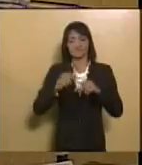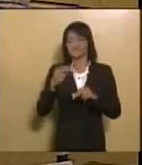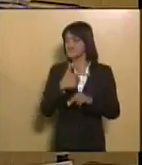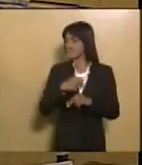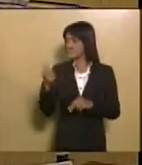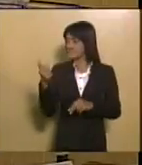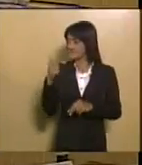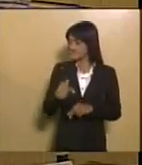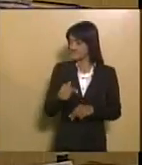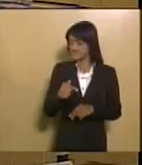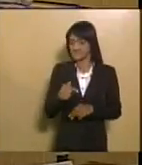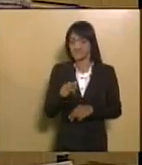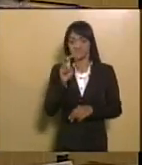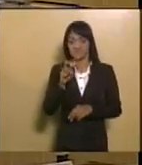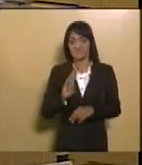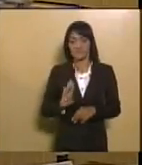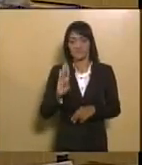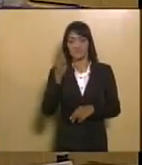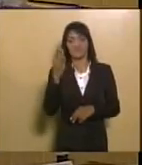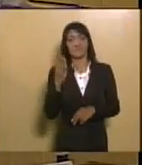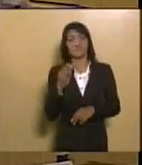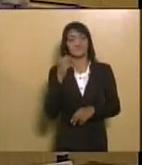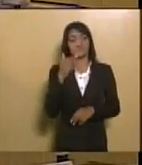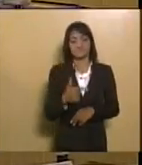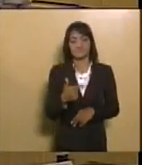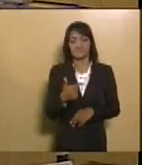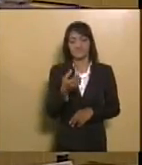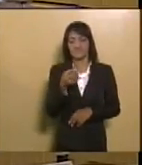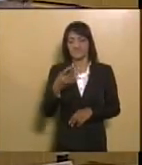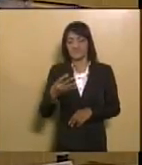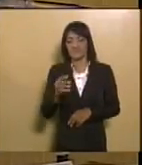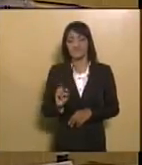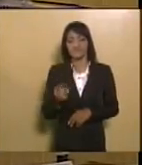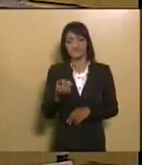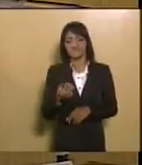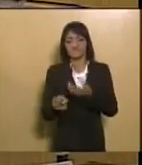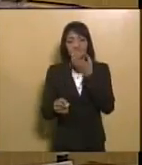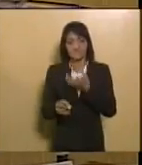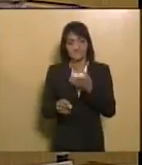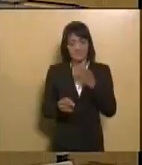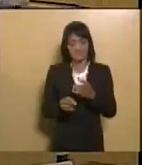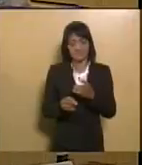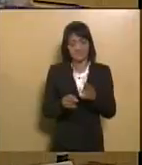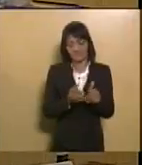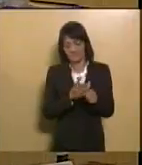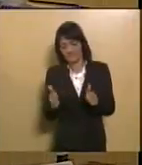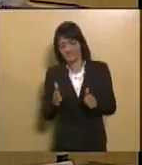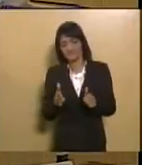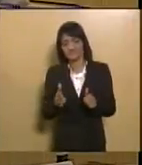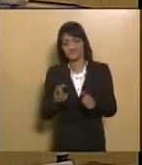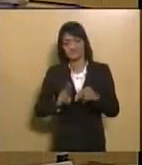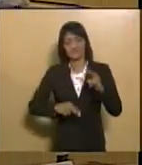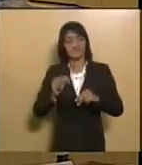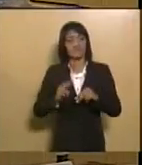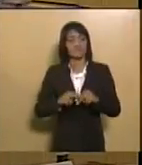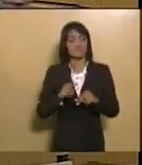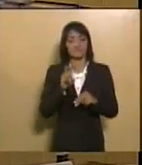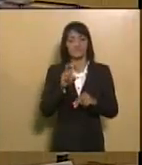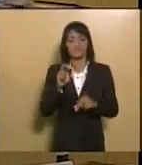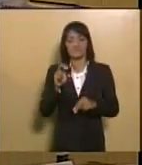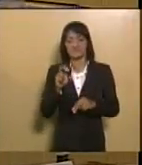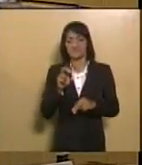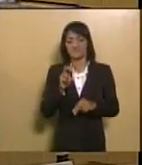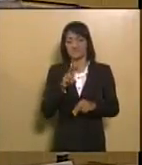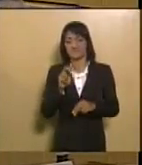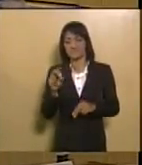2017, 5 bilhões e 204 mil. De dezembro para junho, 500 milhões mais ou menos, 600